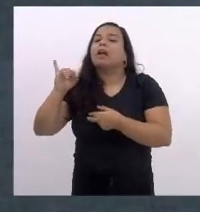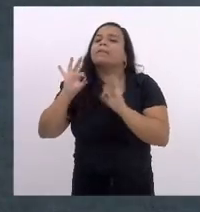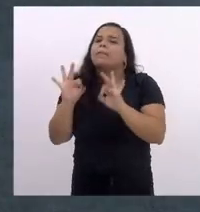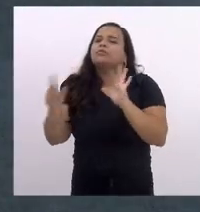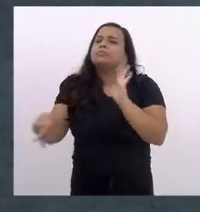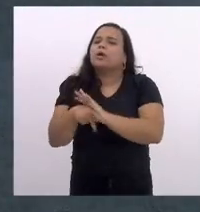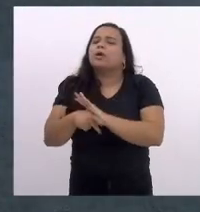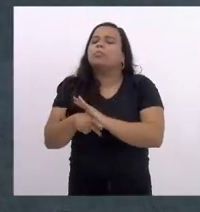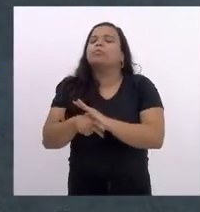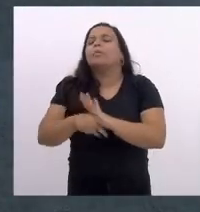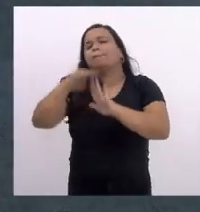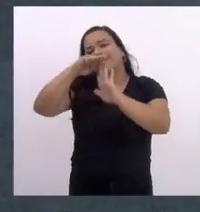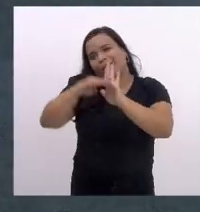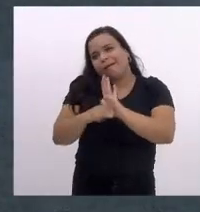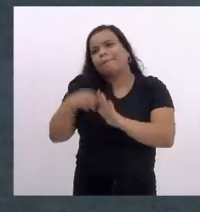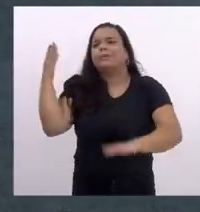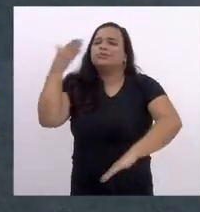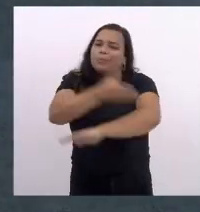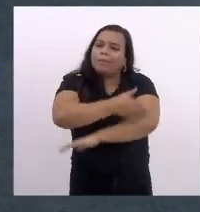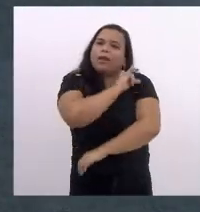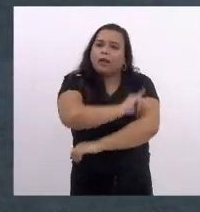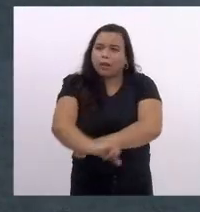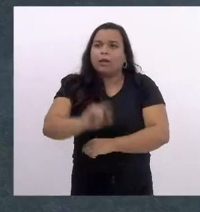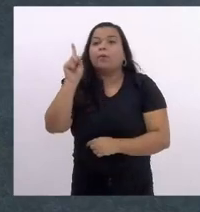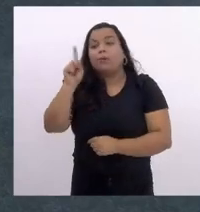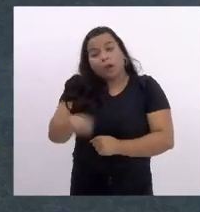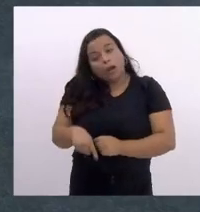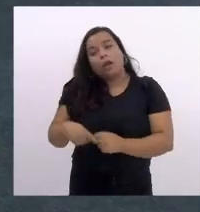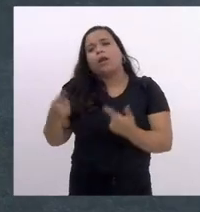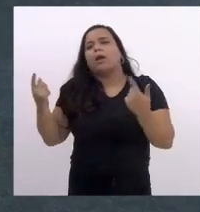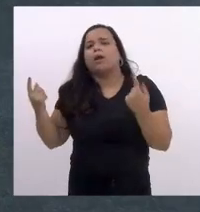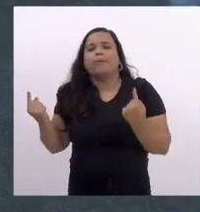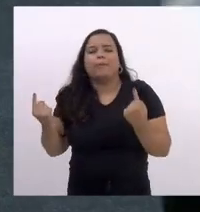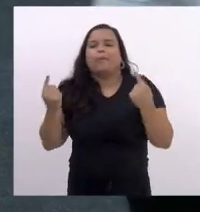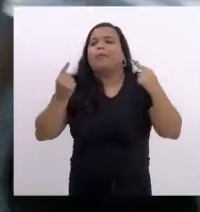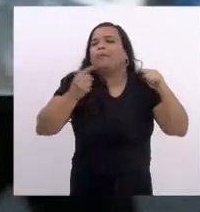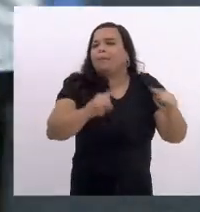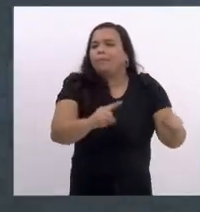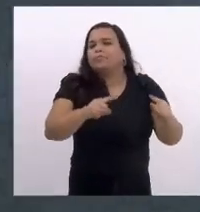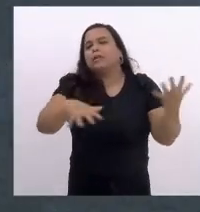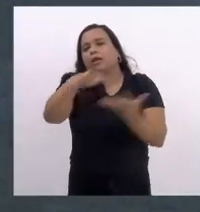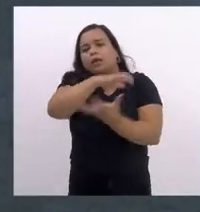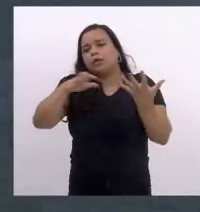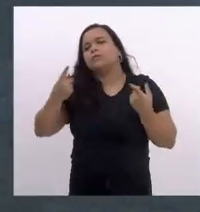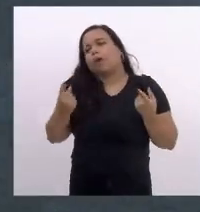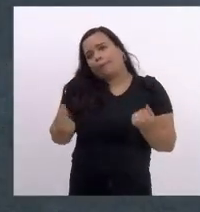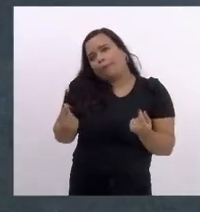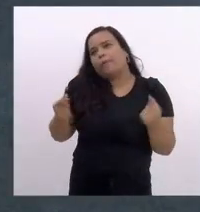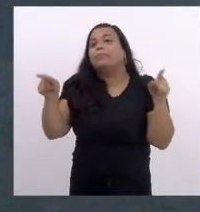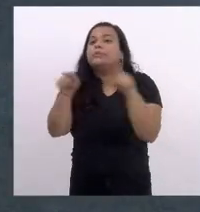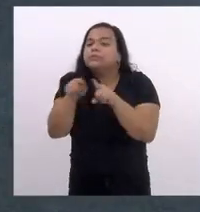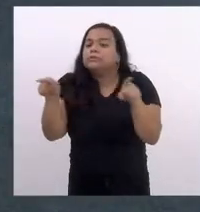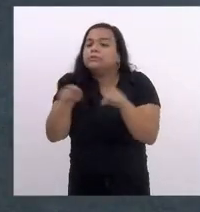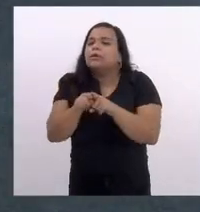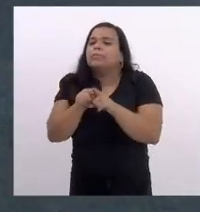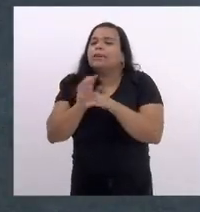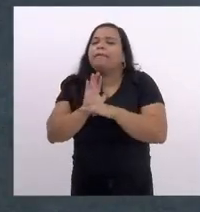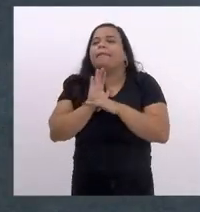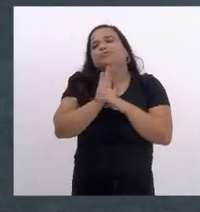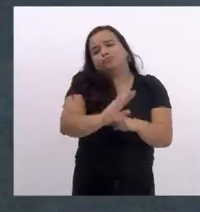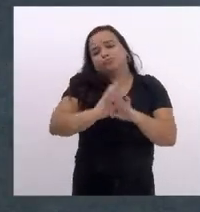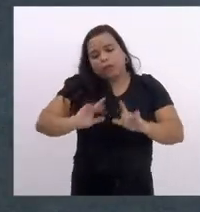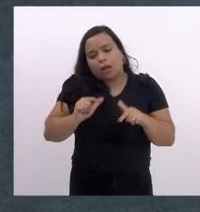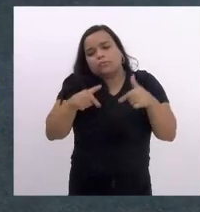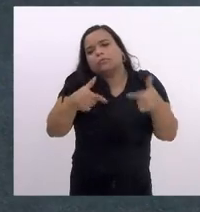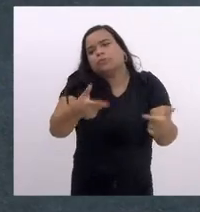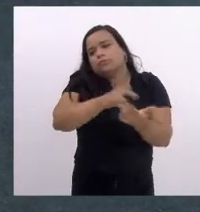programa Supera Rio, que é um programa de enfrentamento e combate à crise econômica, mas também de medidas que